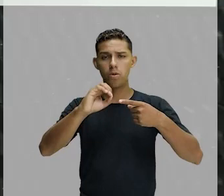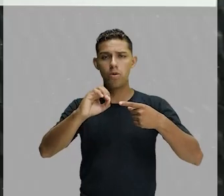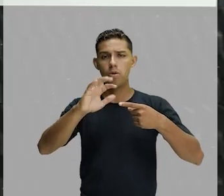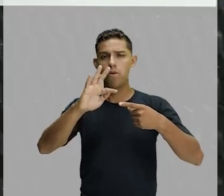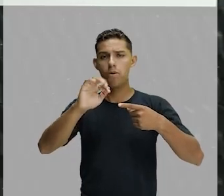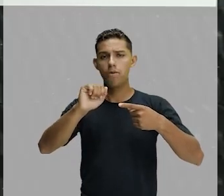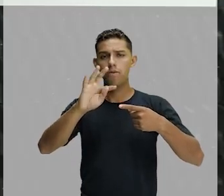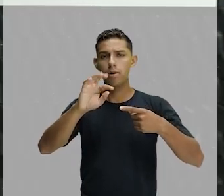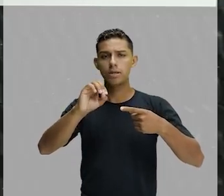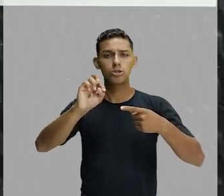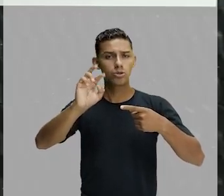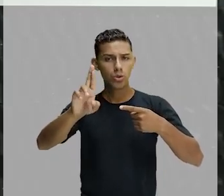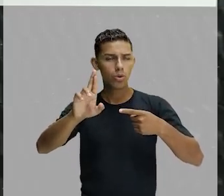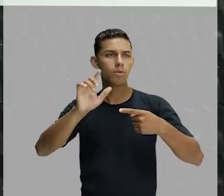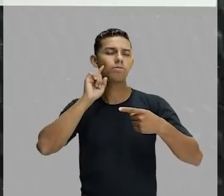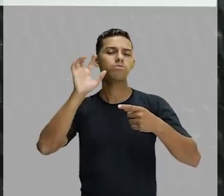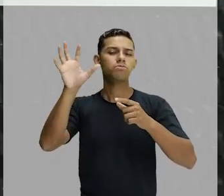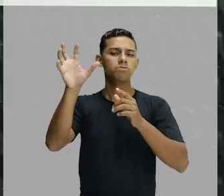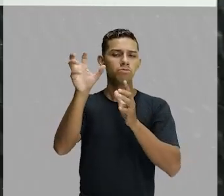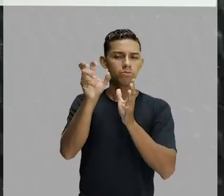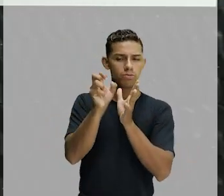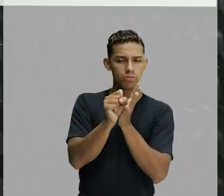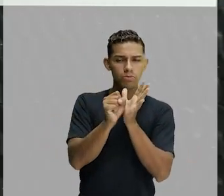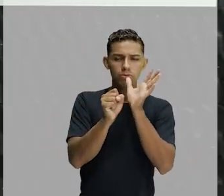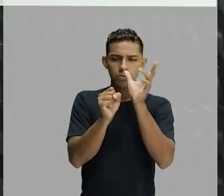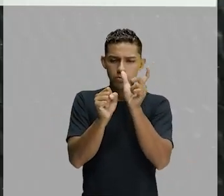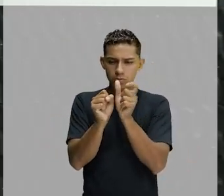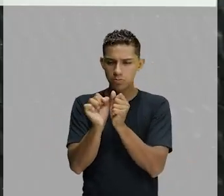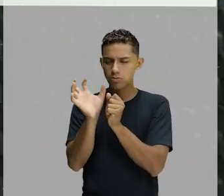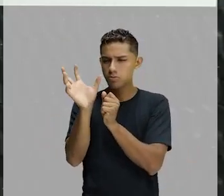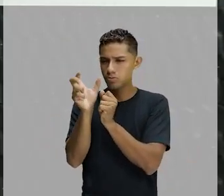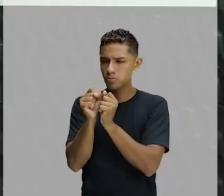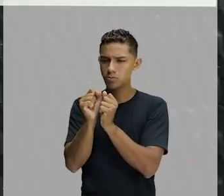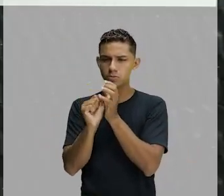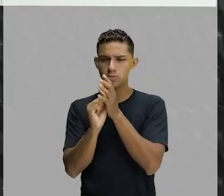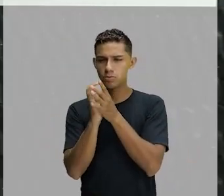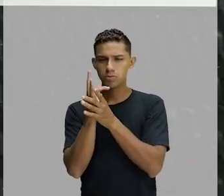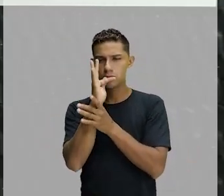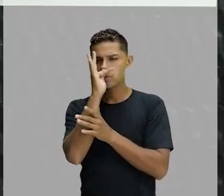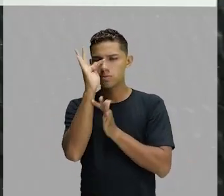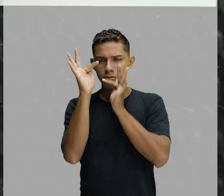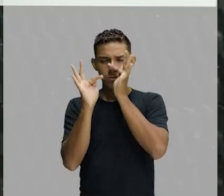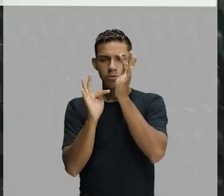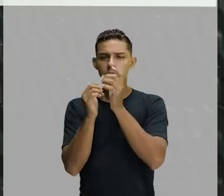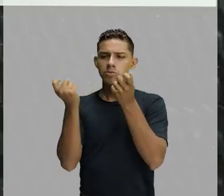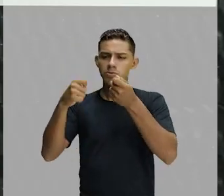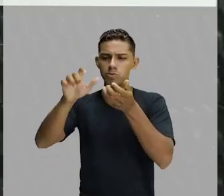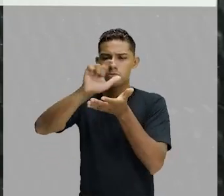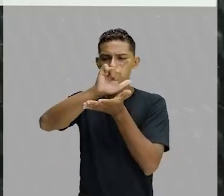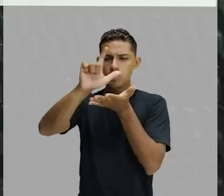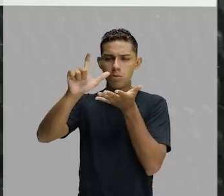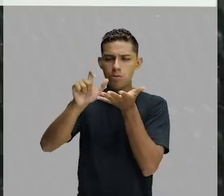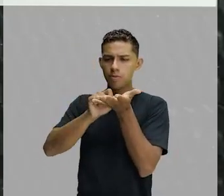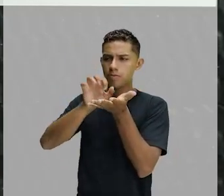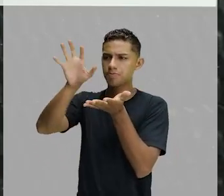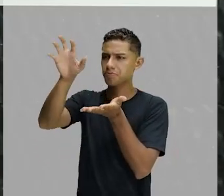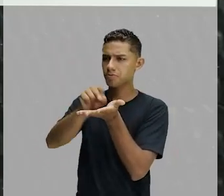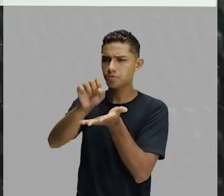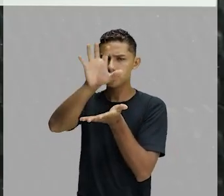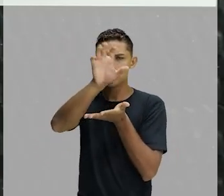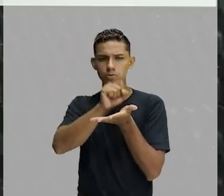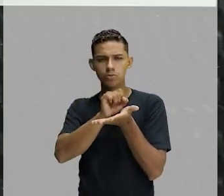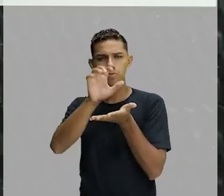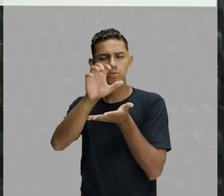nutrientes em pequenas quantidades para que ela consiga produzir enzimas juntamente com os seus